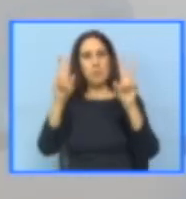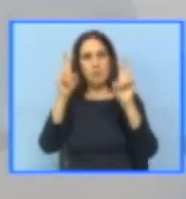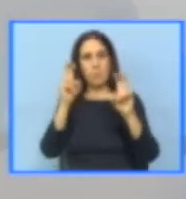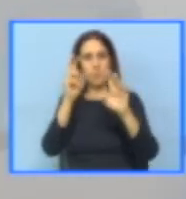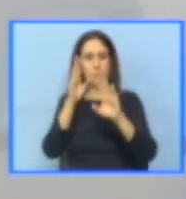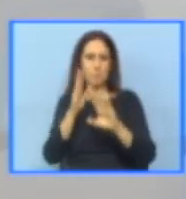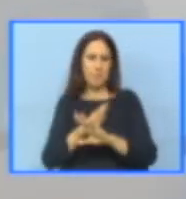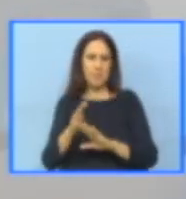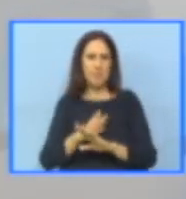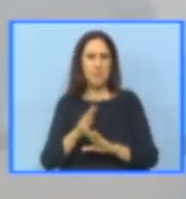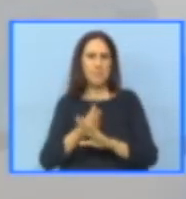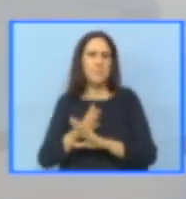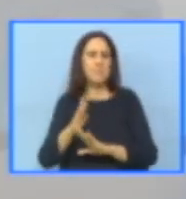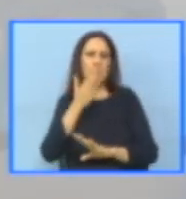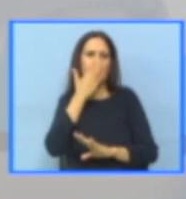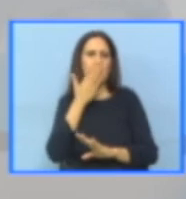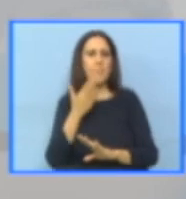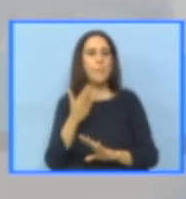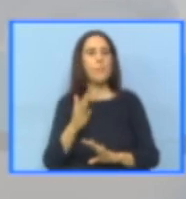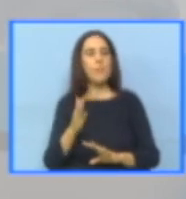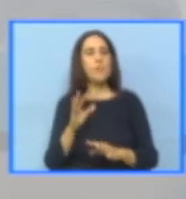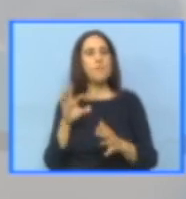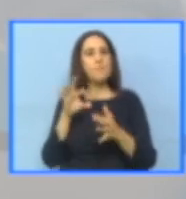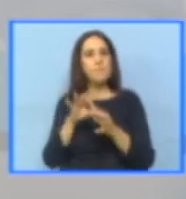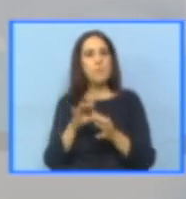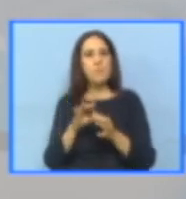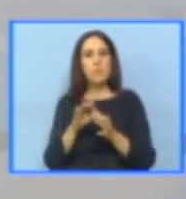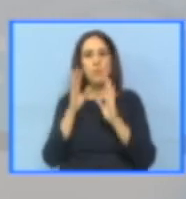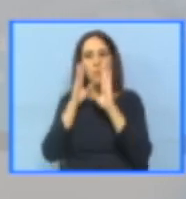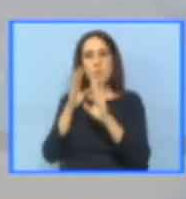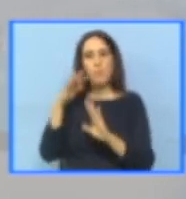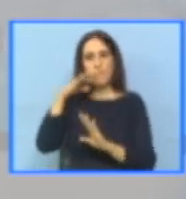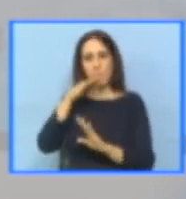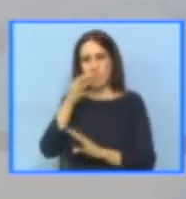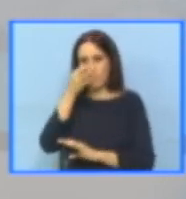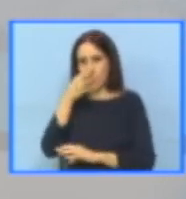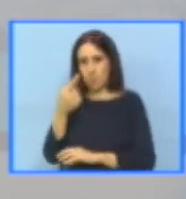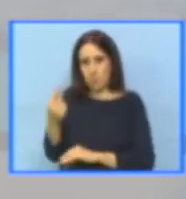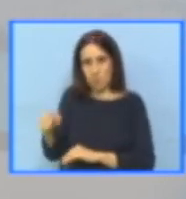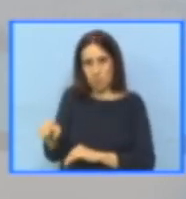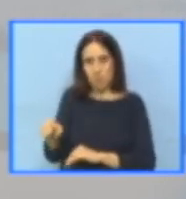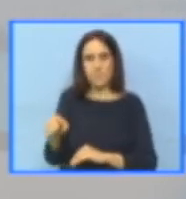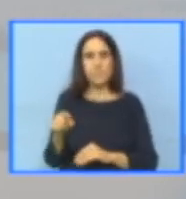fossem parcelizados, dando atenção às famílias em situação de fragilidade,